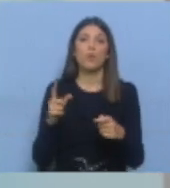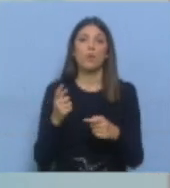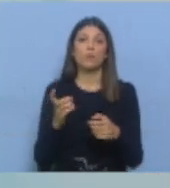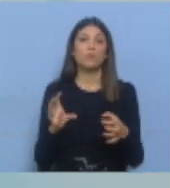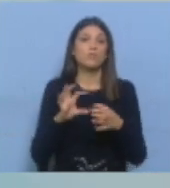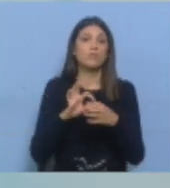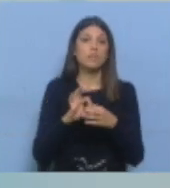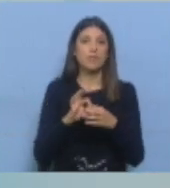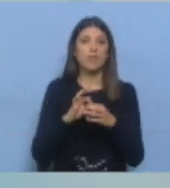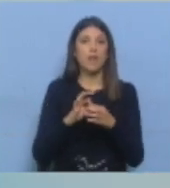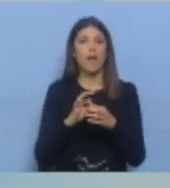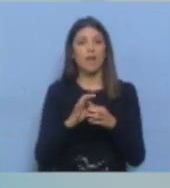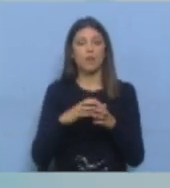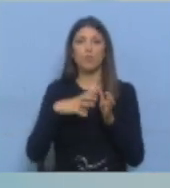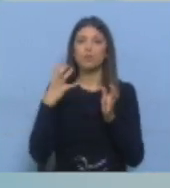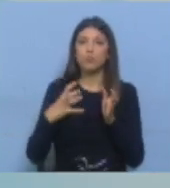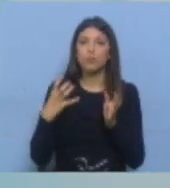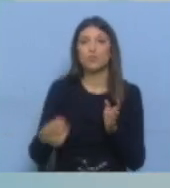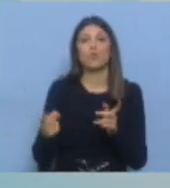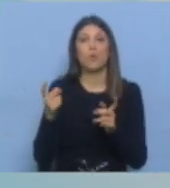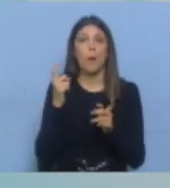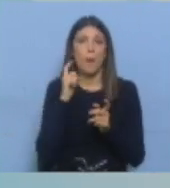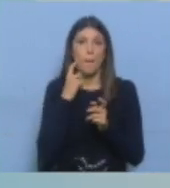com muito conteúdo pastoral e doutrinal para a Igreja.